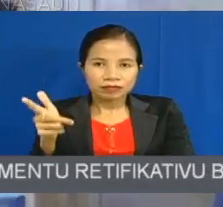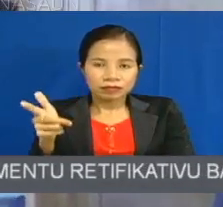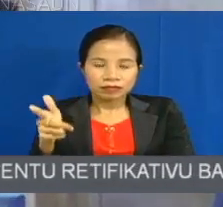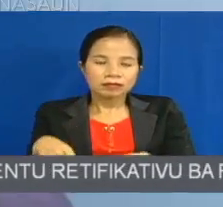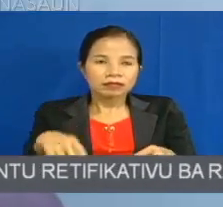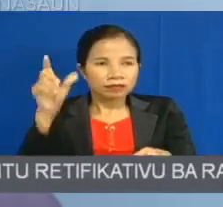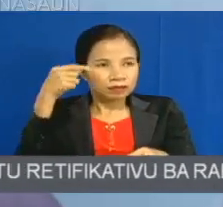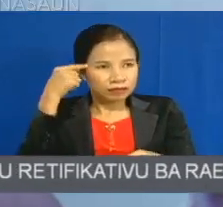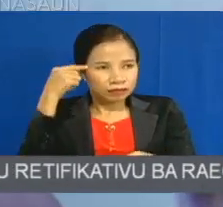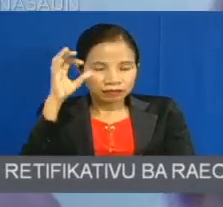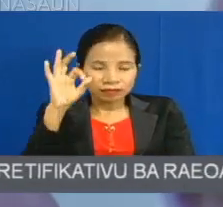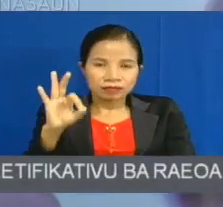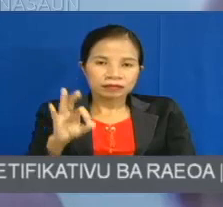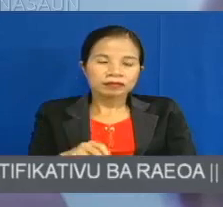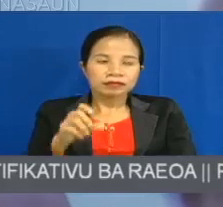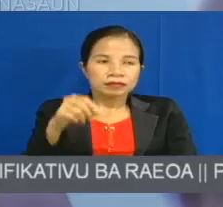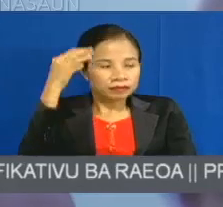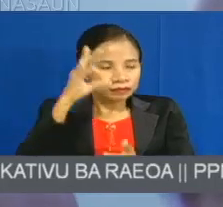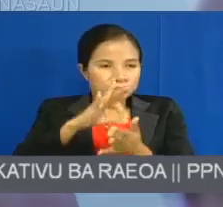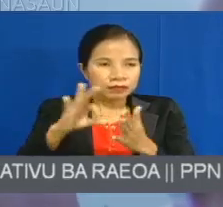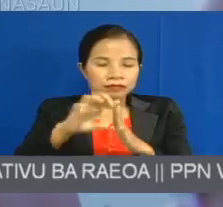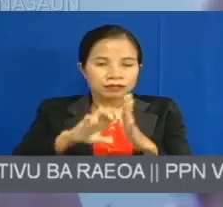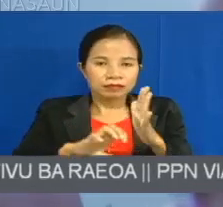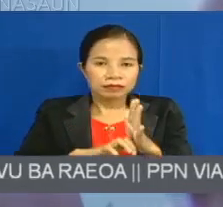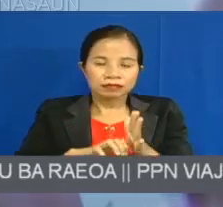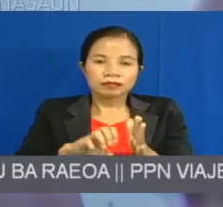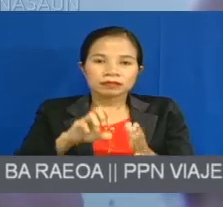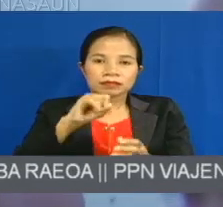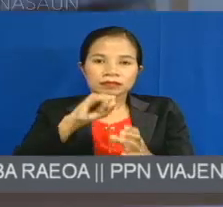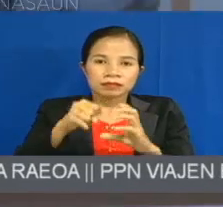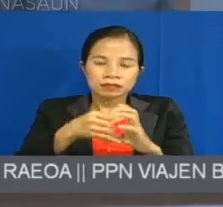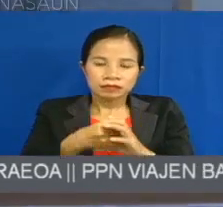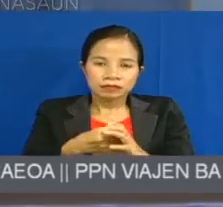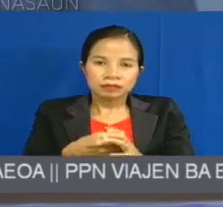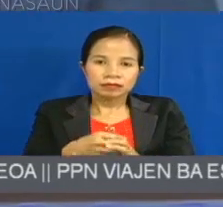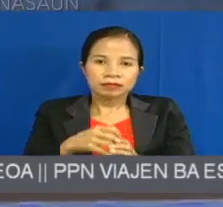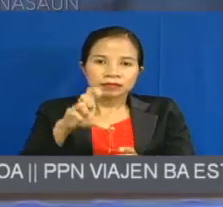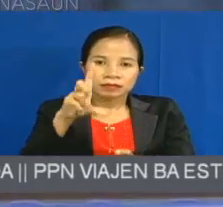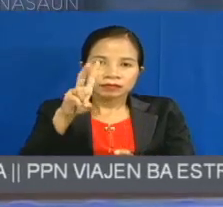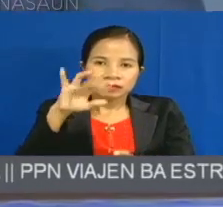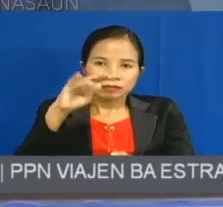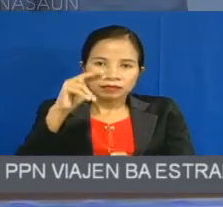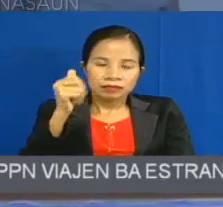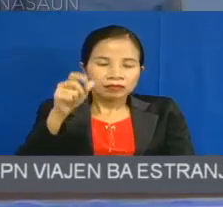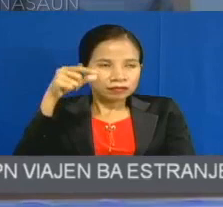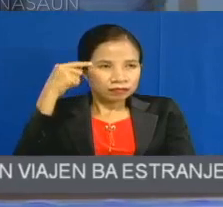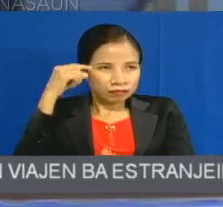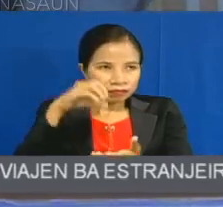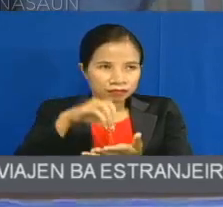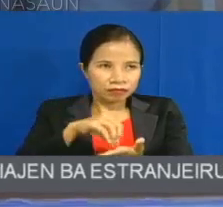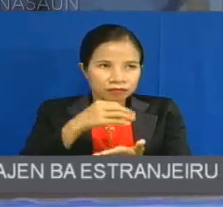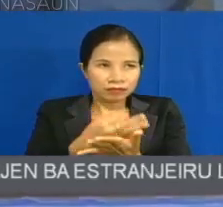a governação da CIA. Secretária Estado de Igualdade Elvina Souza de Carvalho Hateden, governo aloca orçamento para